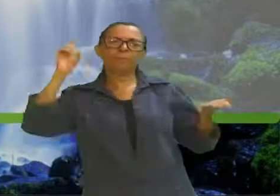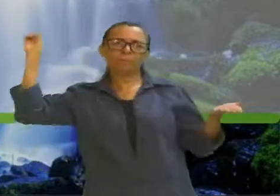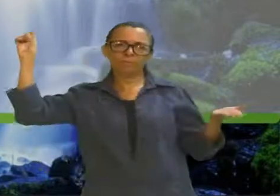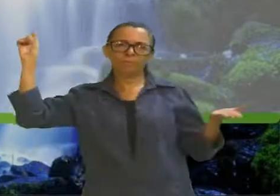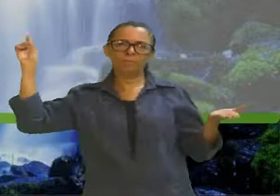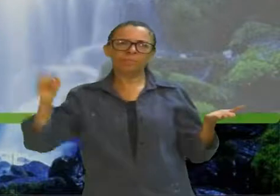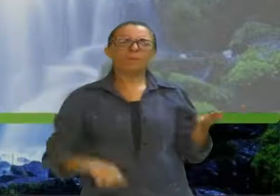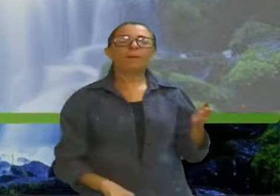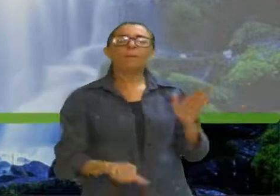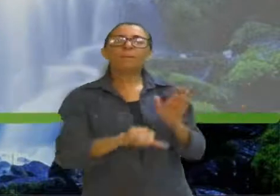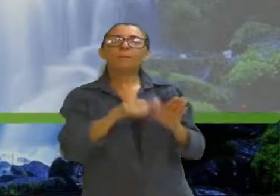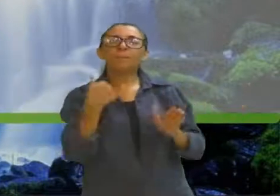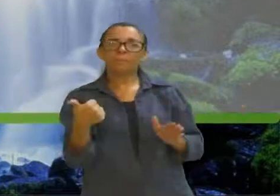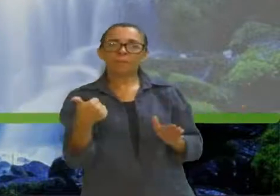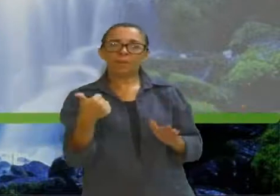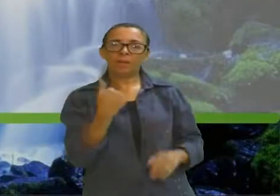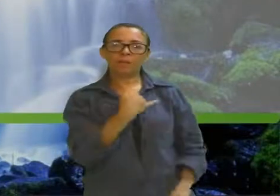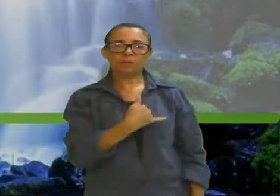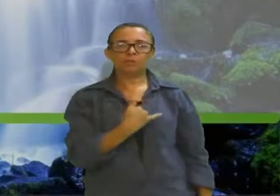João,